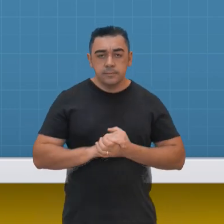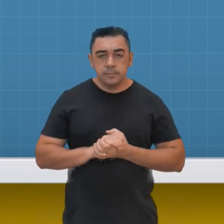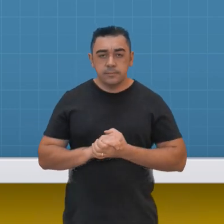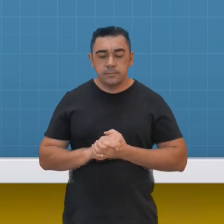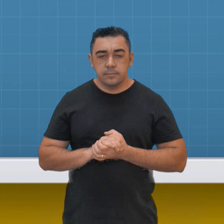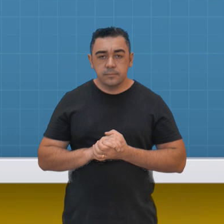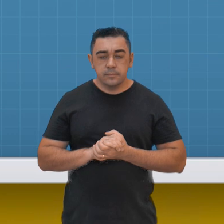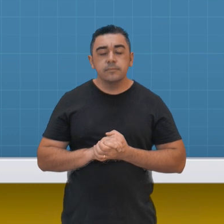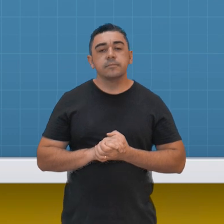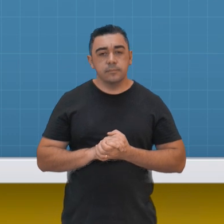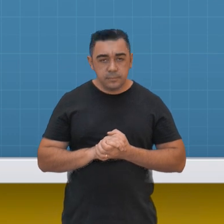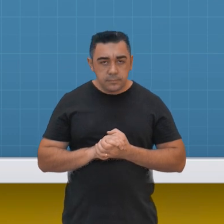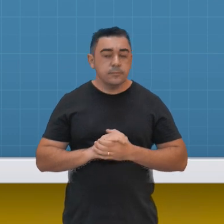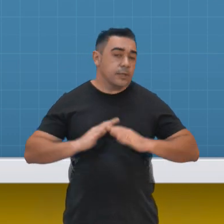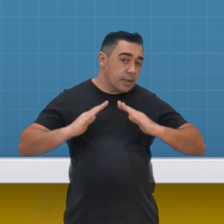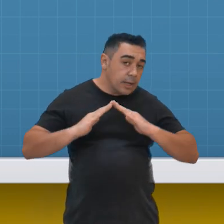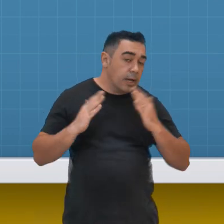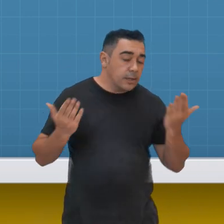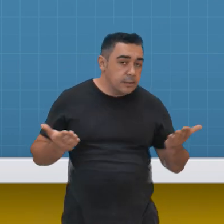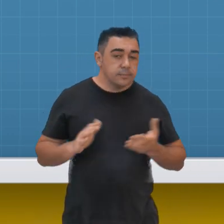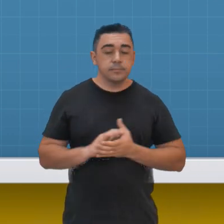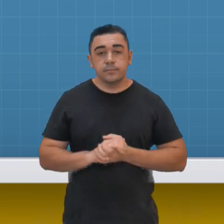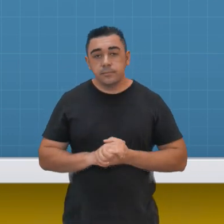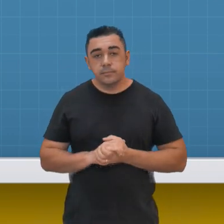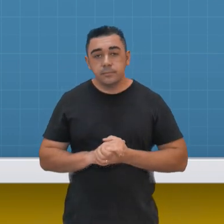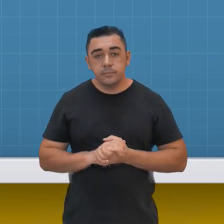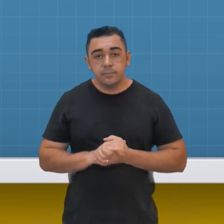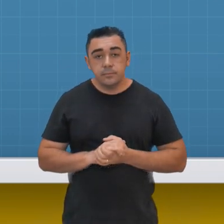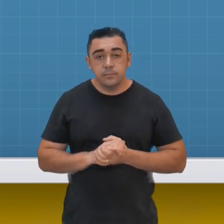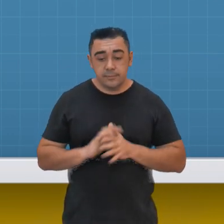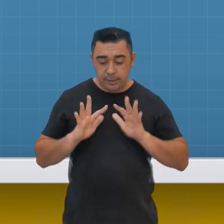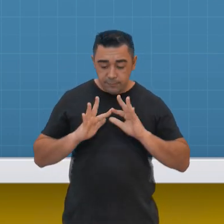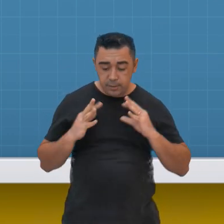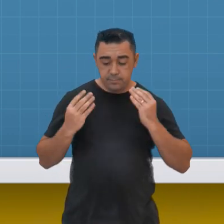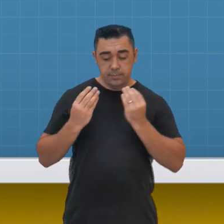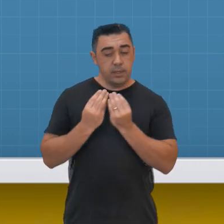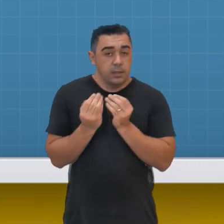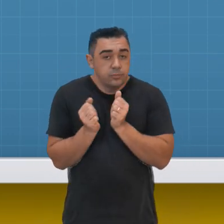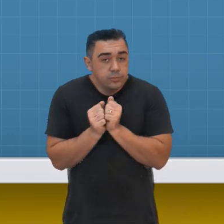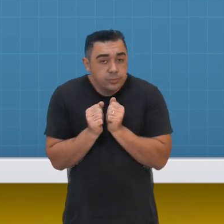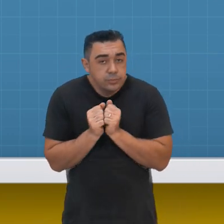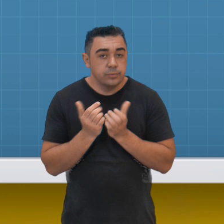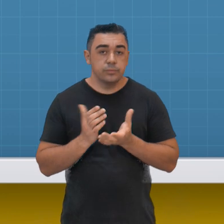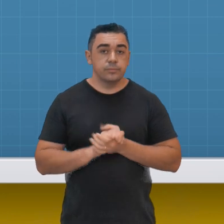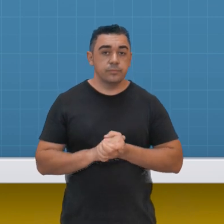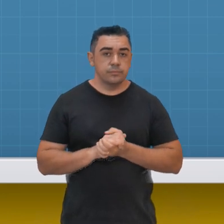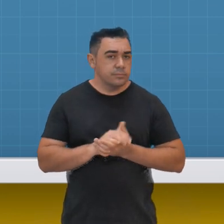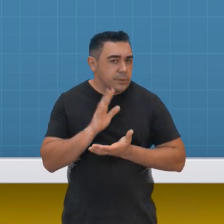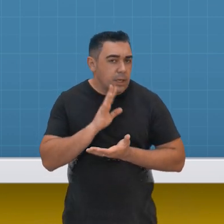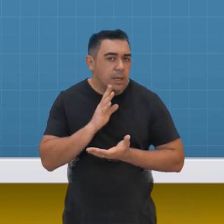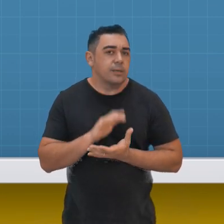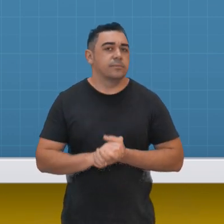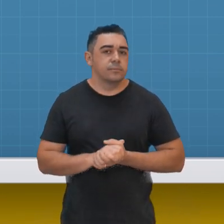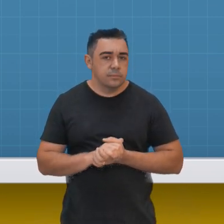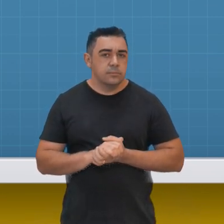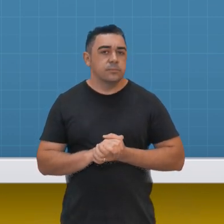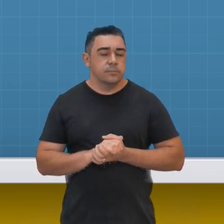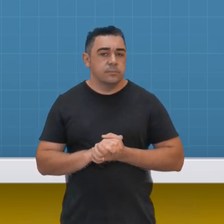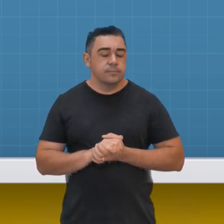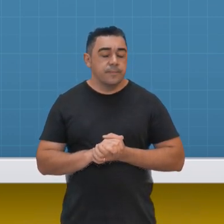conhece, na sua casa, com a sua família. Olha que